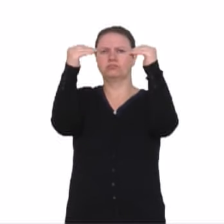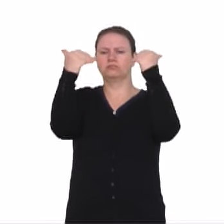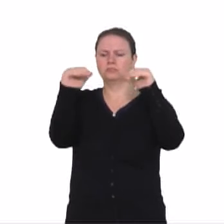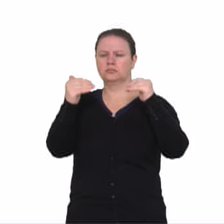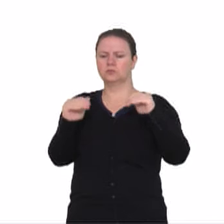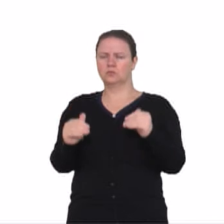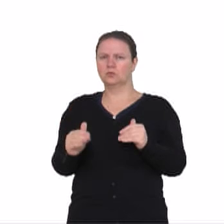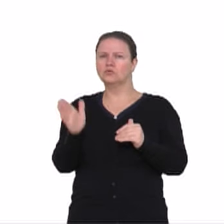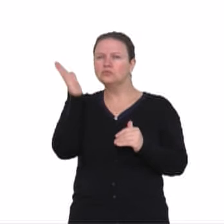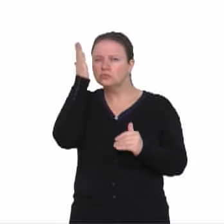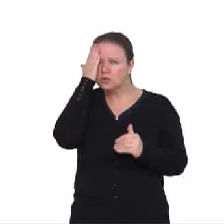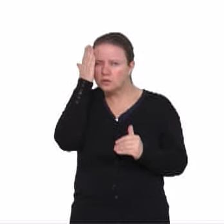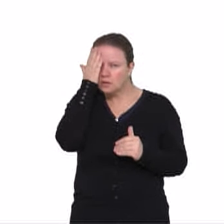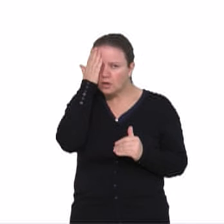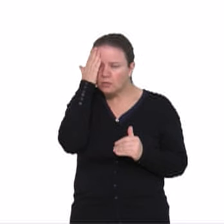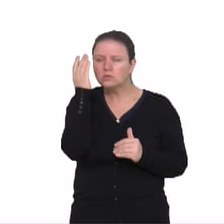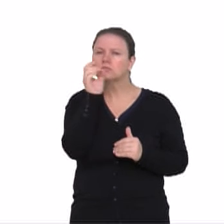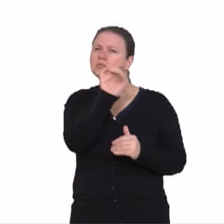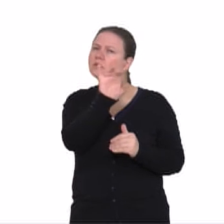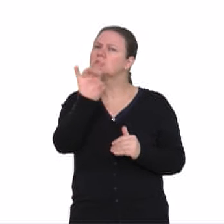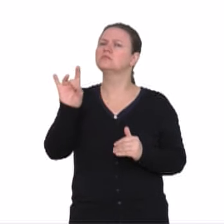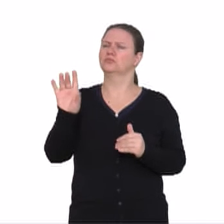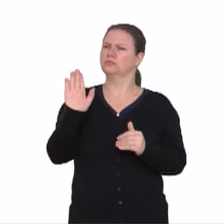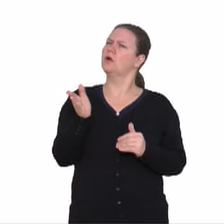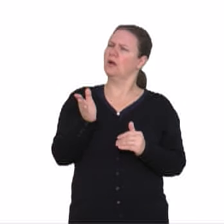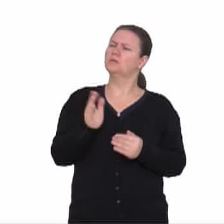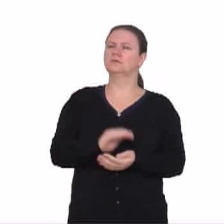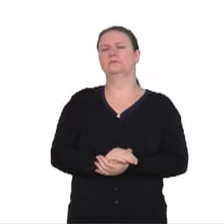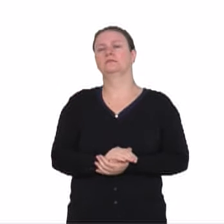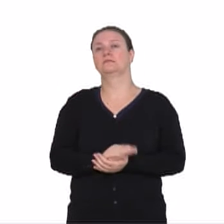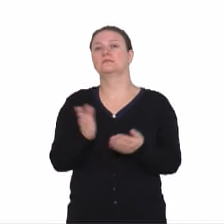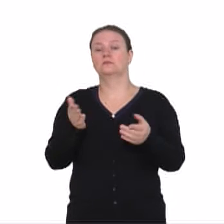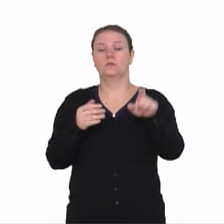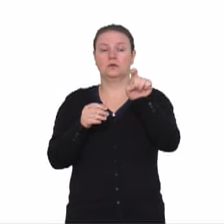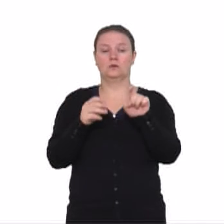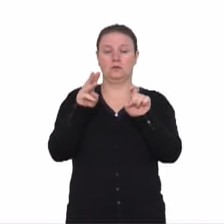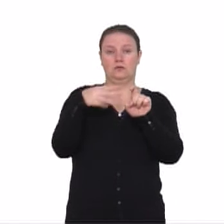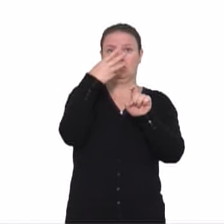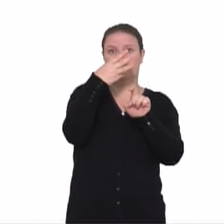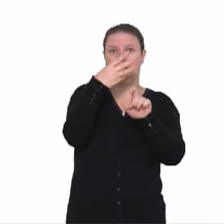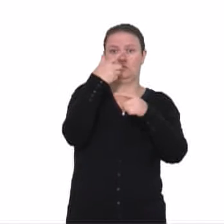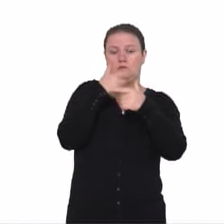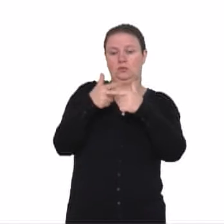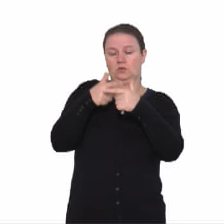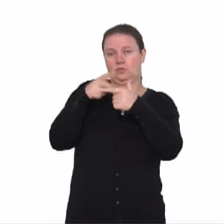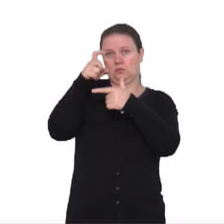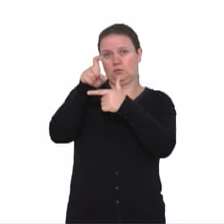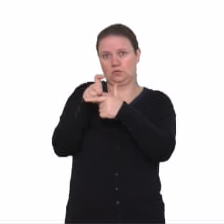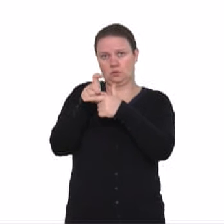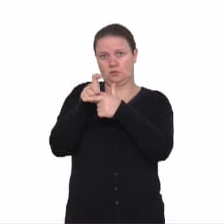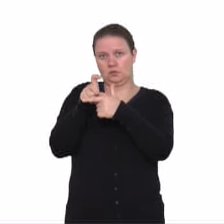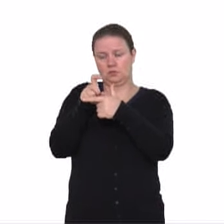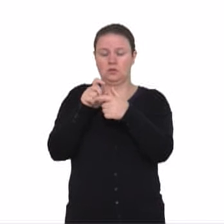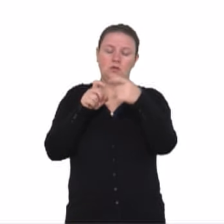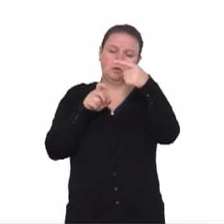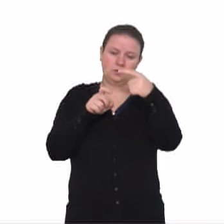já sabe dividir. Então o que fizemos aqui? X ao cubo dividido por x, x ao